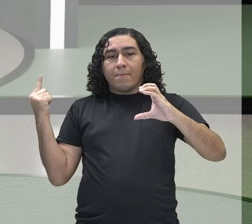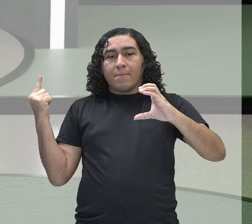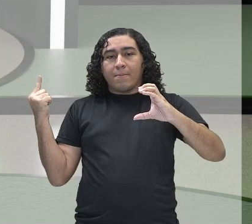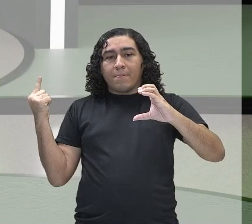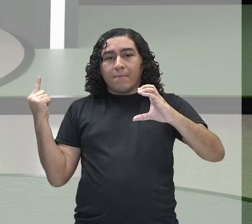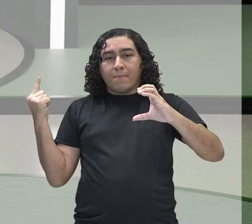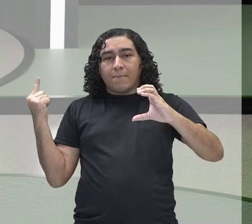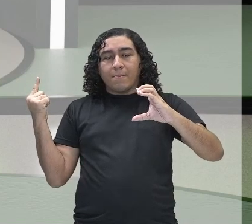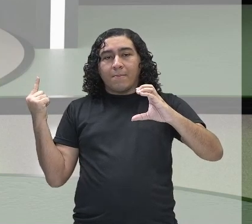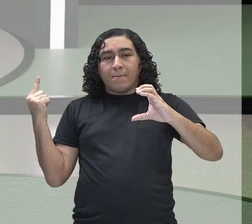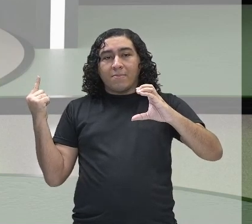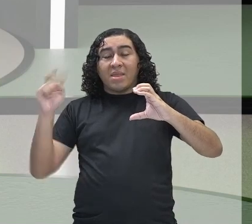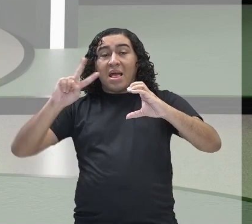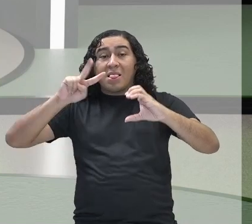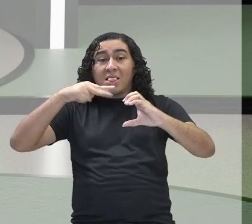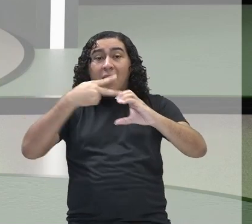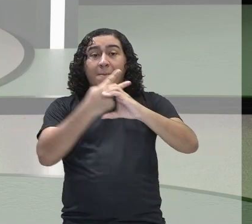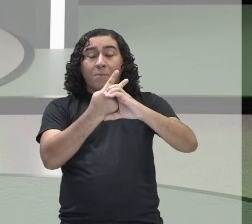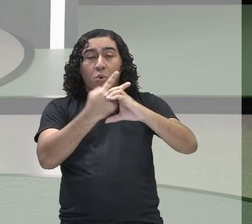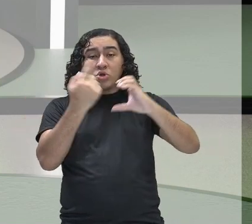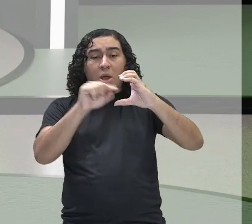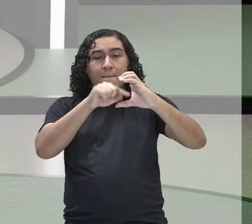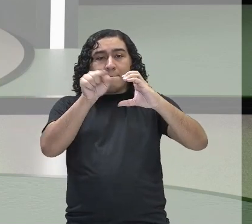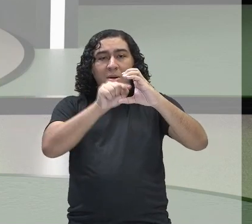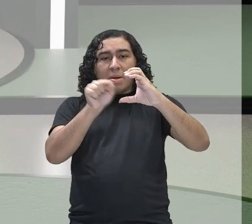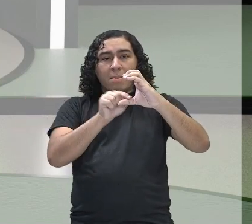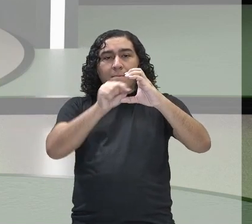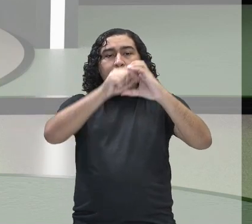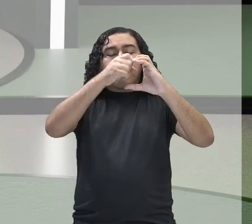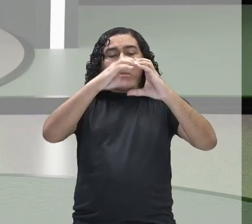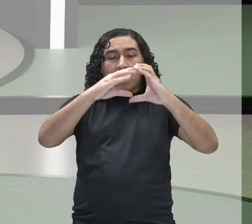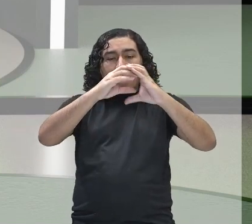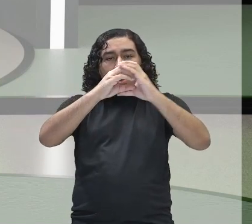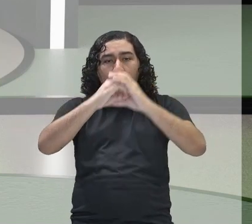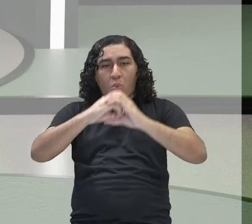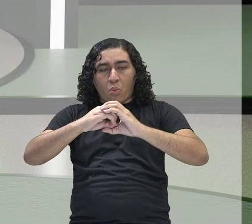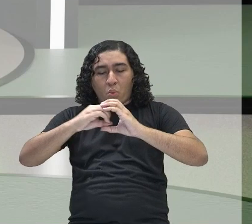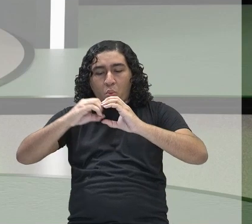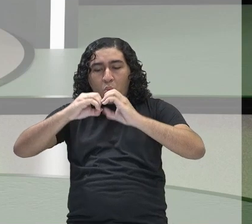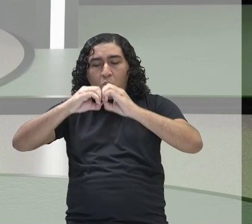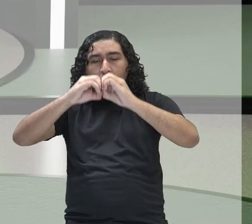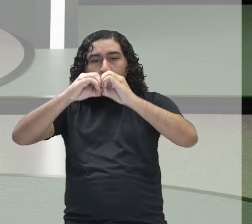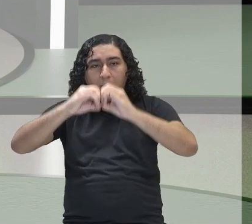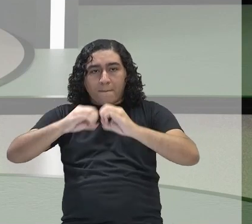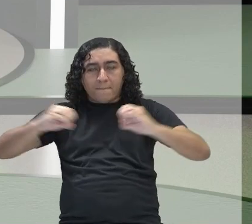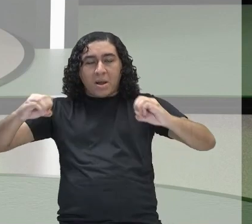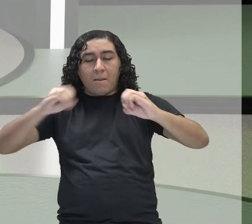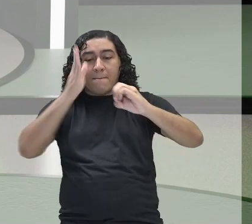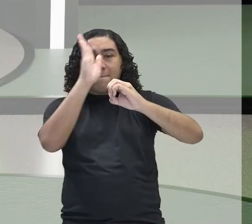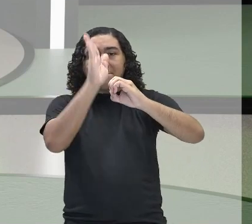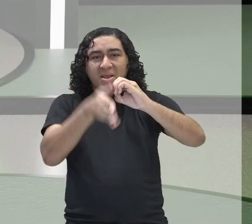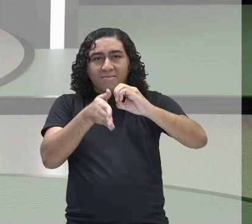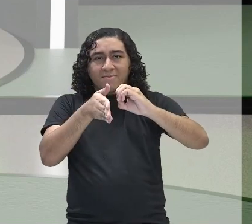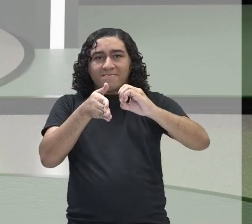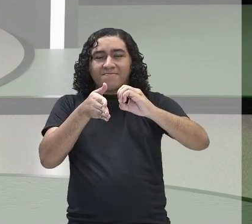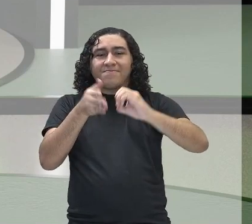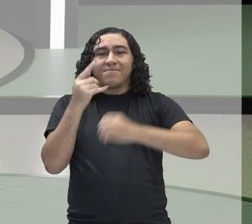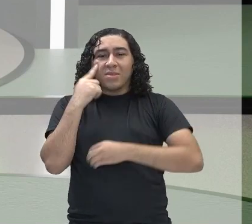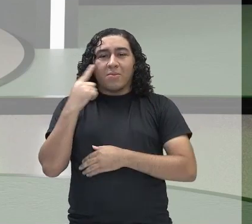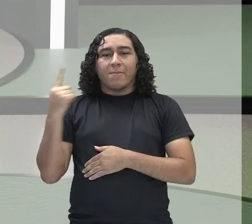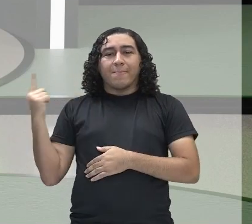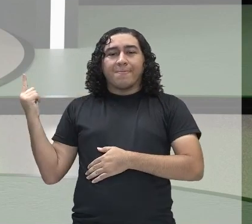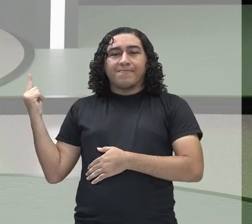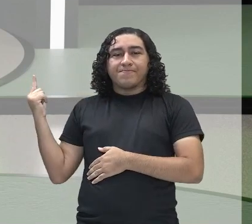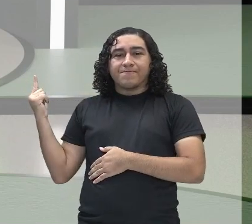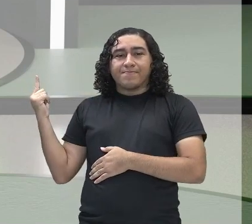continuar e depois que ela aumenta esse material genético ela vai partir ao meio como a gente observou né então ela vai partir